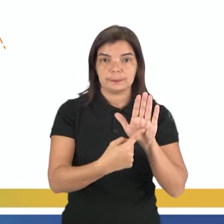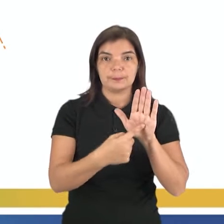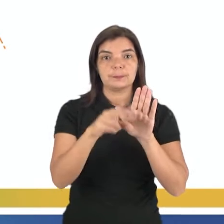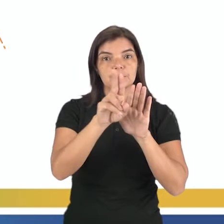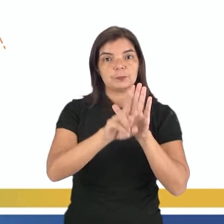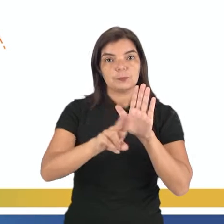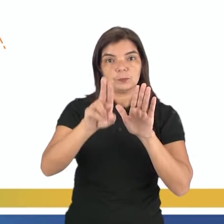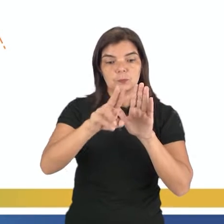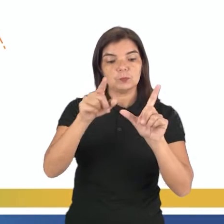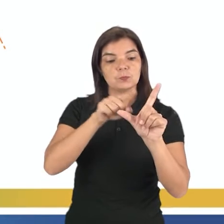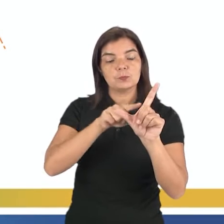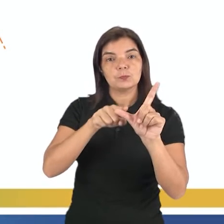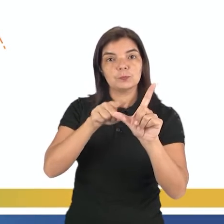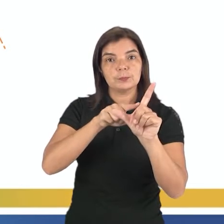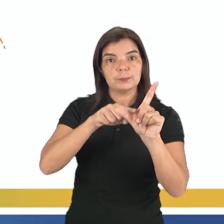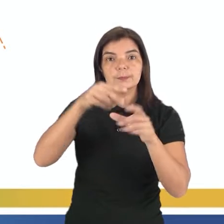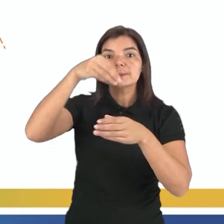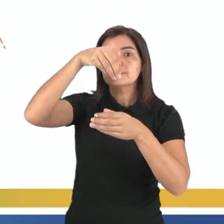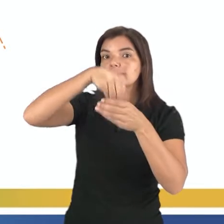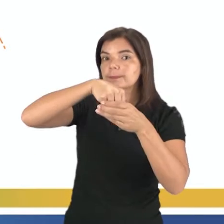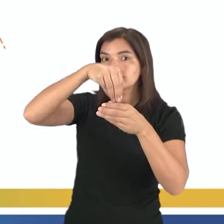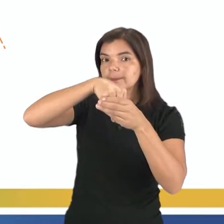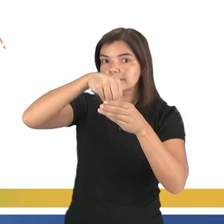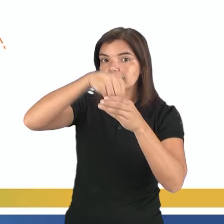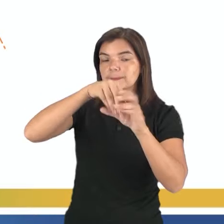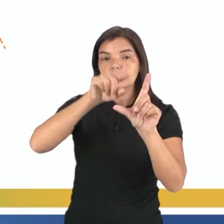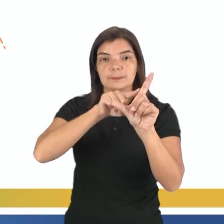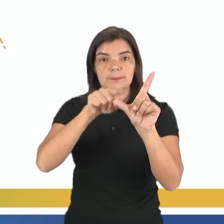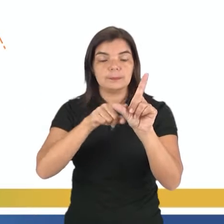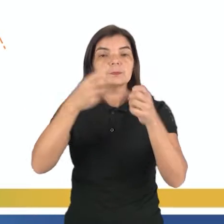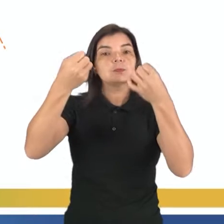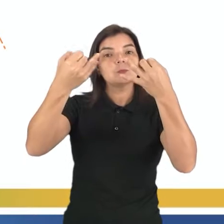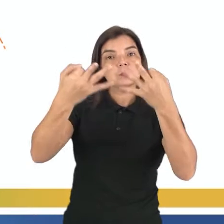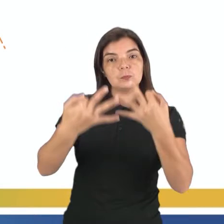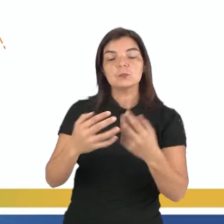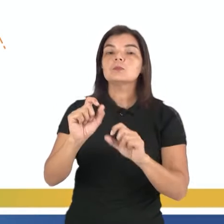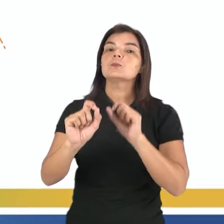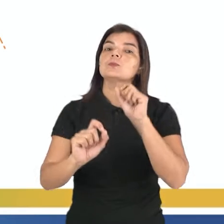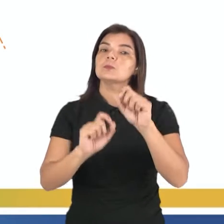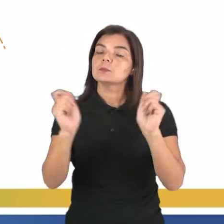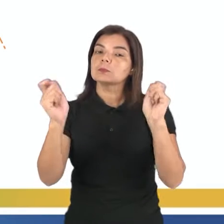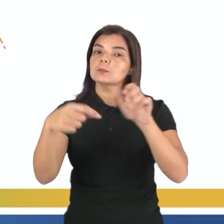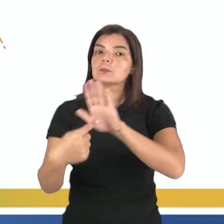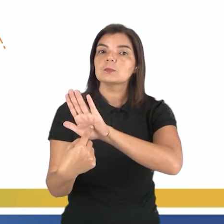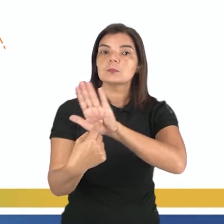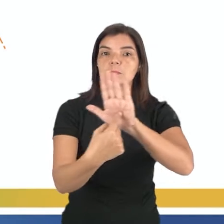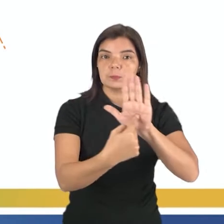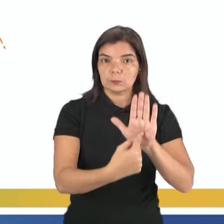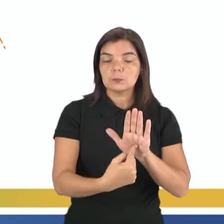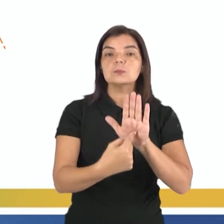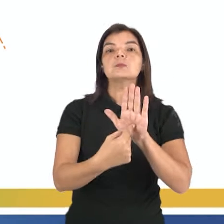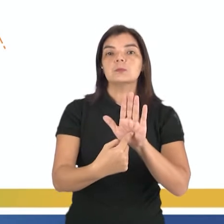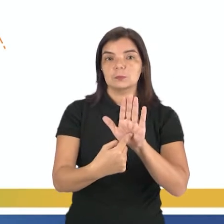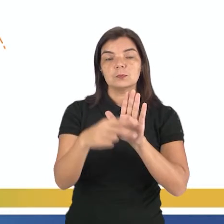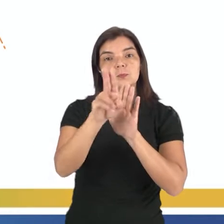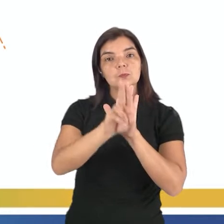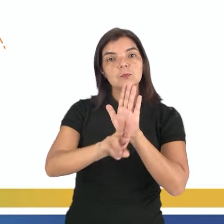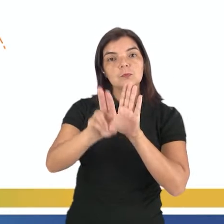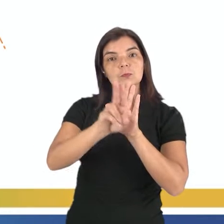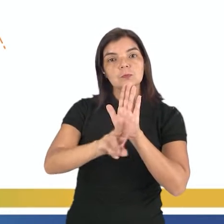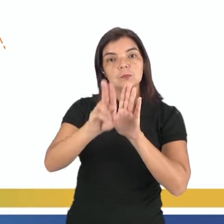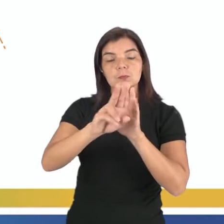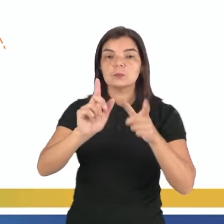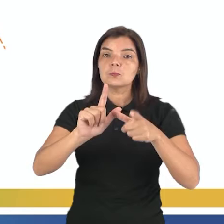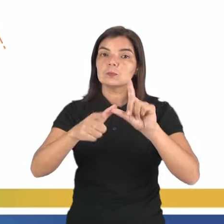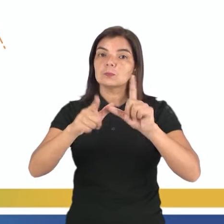os ângulos internos, os ângulos que estão dentro dele. Nós falamos o quê? Nós podemos representar esses ângulos utilizando letras